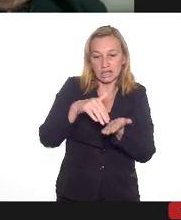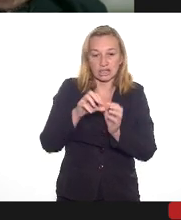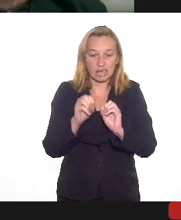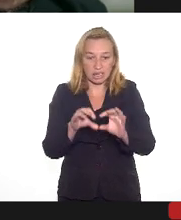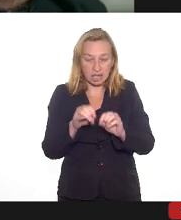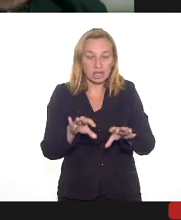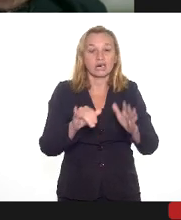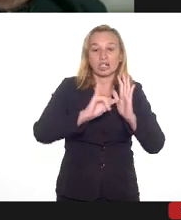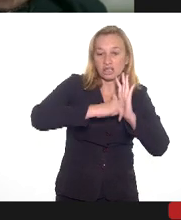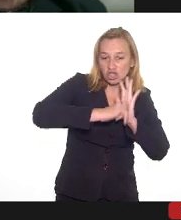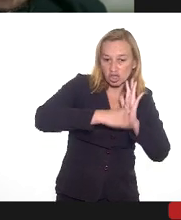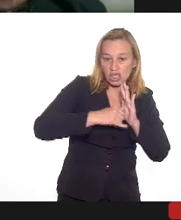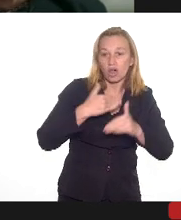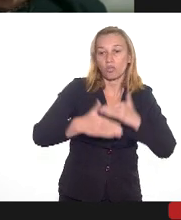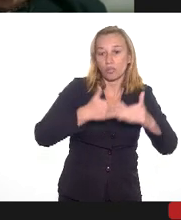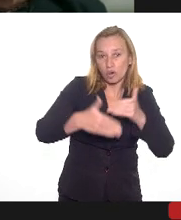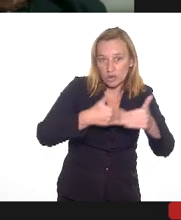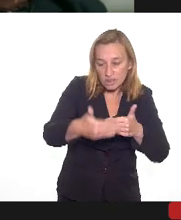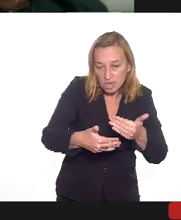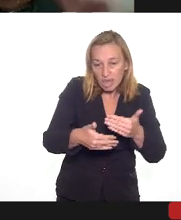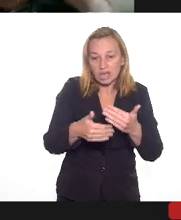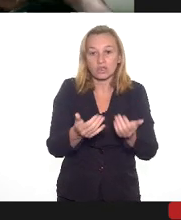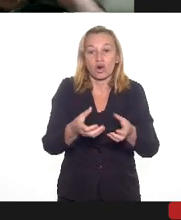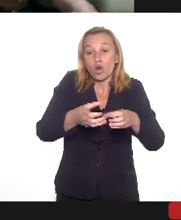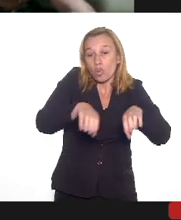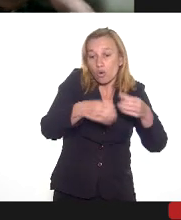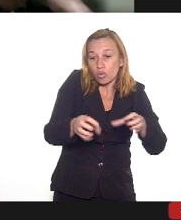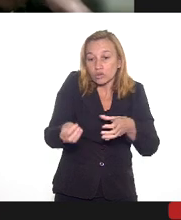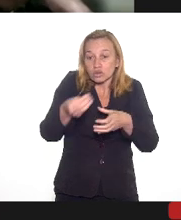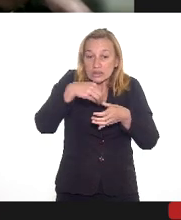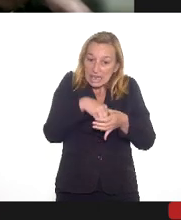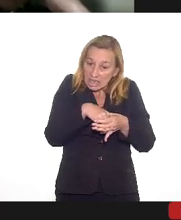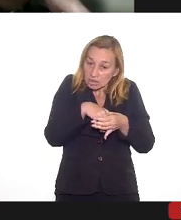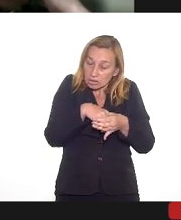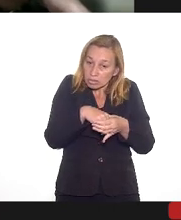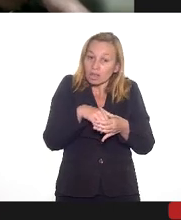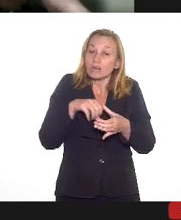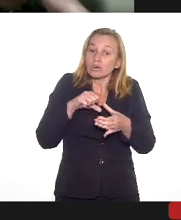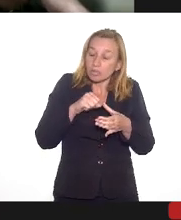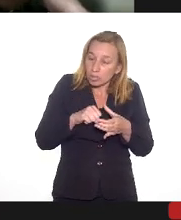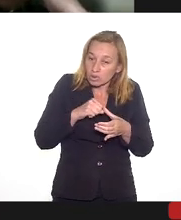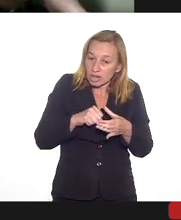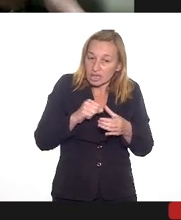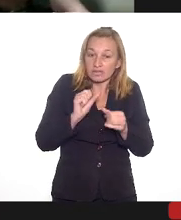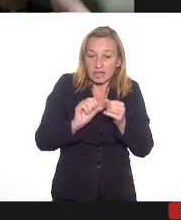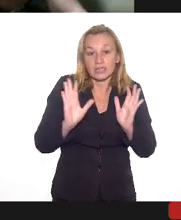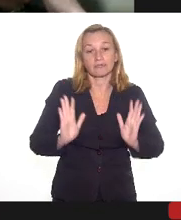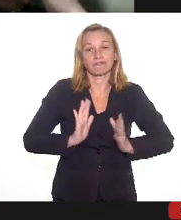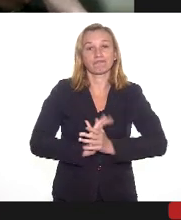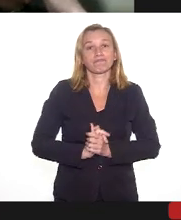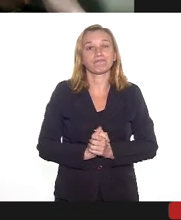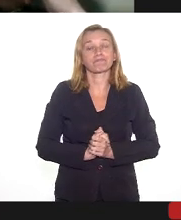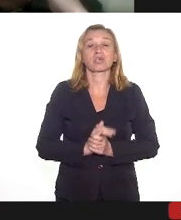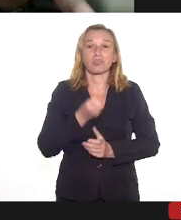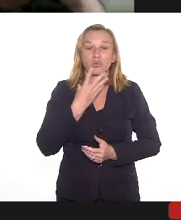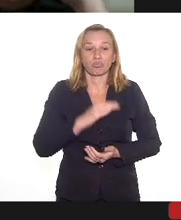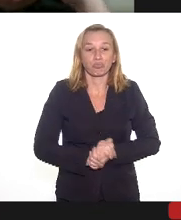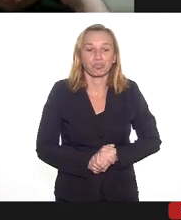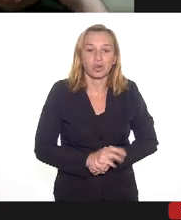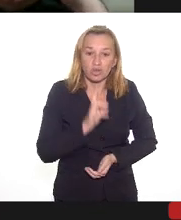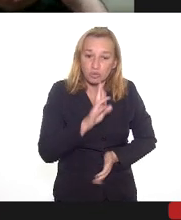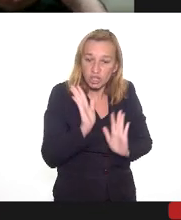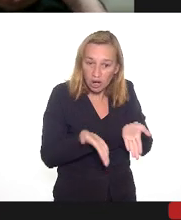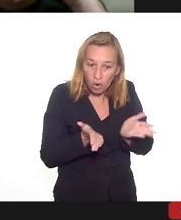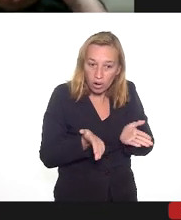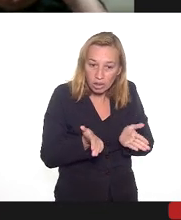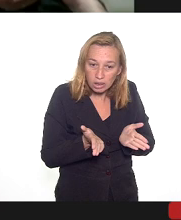né, através de um processo que seria uma espécie de um concurso interno, né, para que se viabilizasse isso. Tá bom. Quer que eu responda